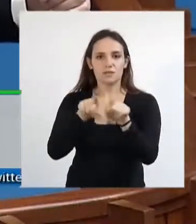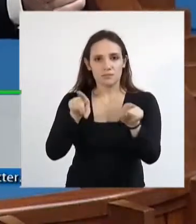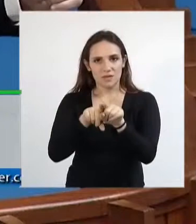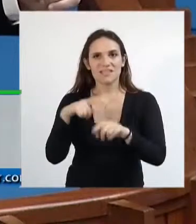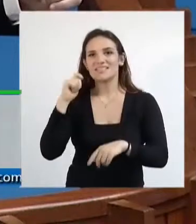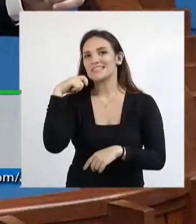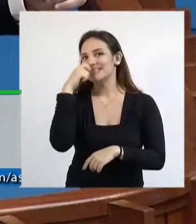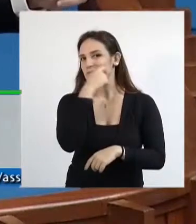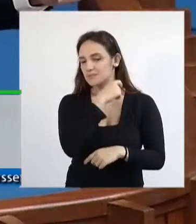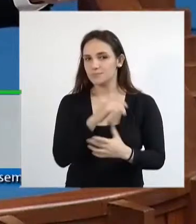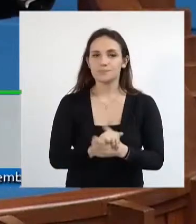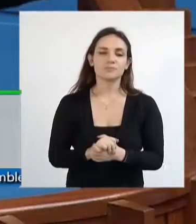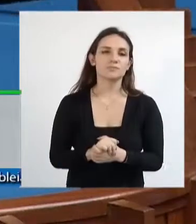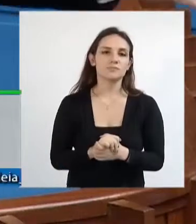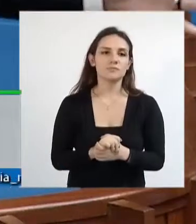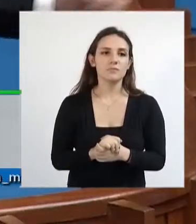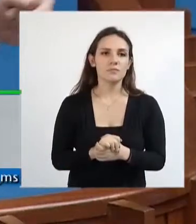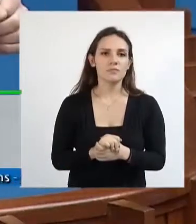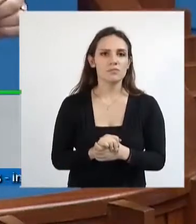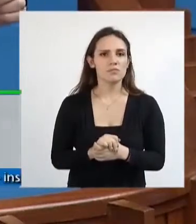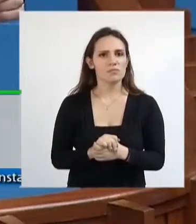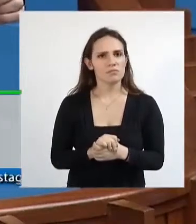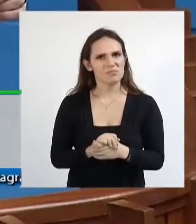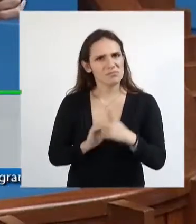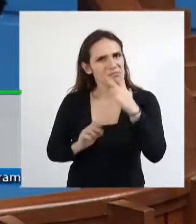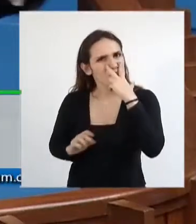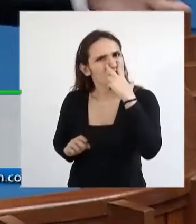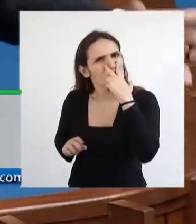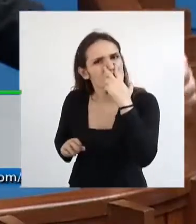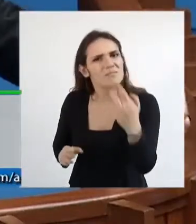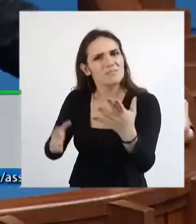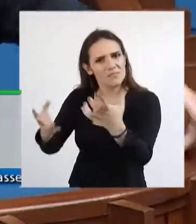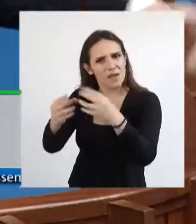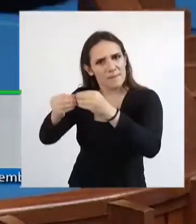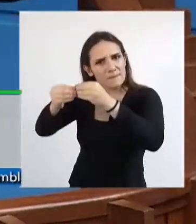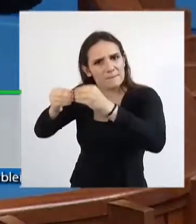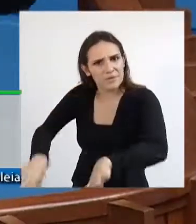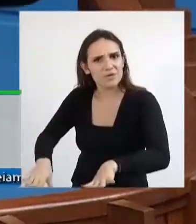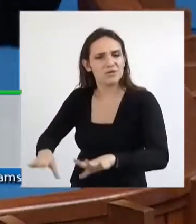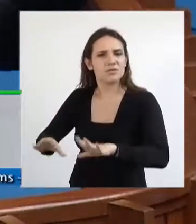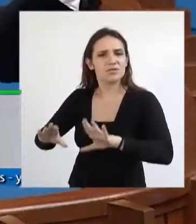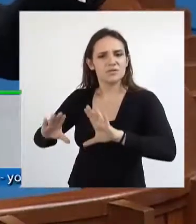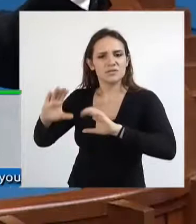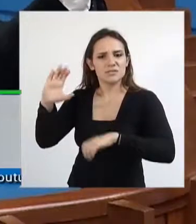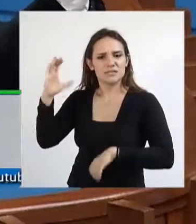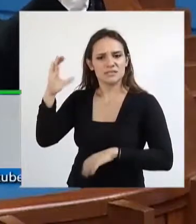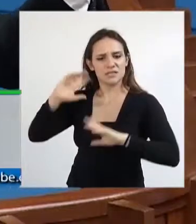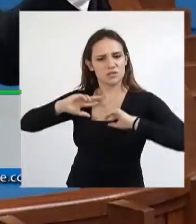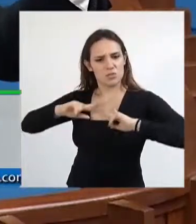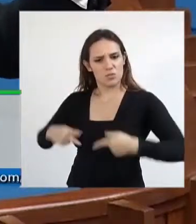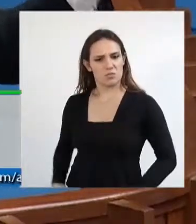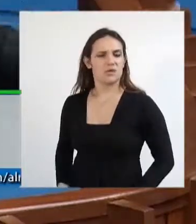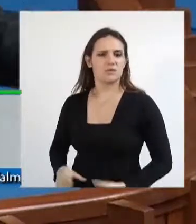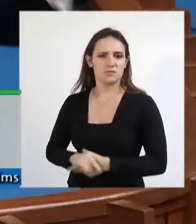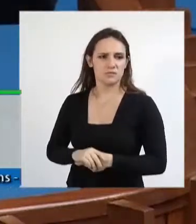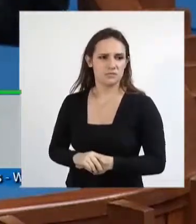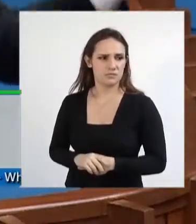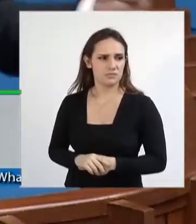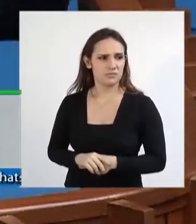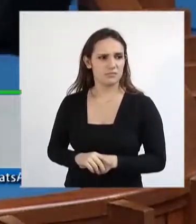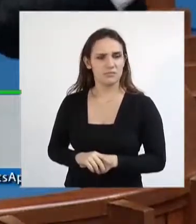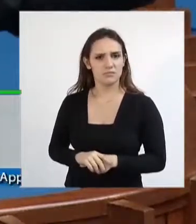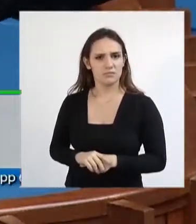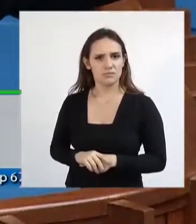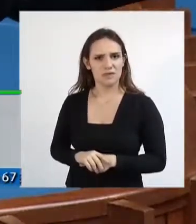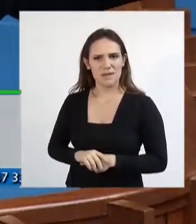Atacando as ciências humanas, atacando a filosofia, que é mais antiga do que